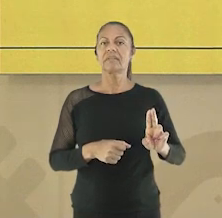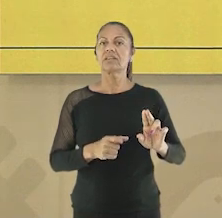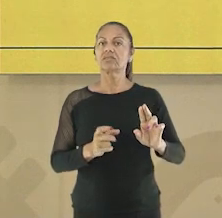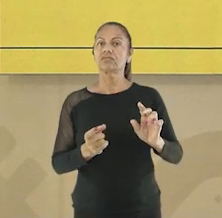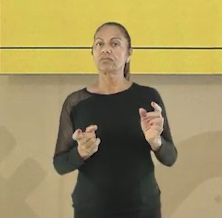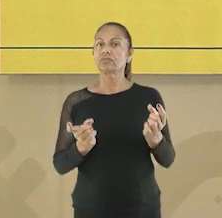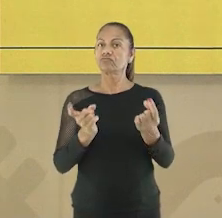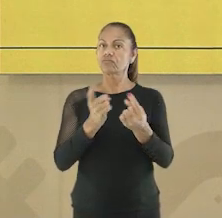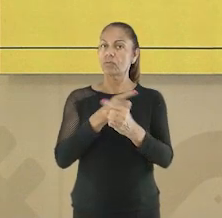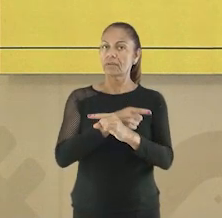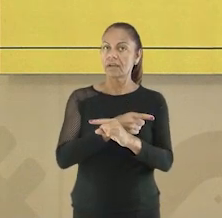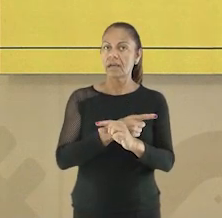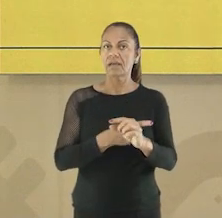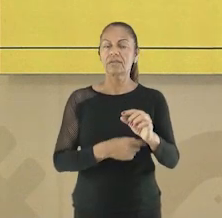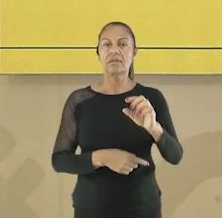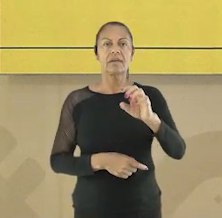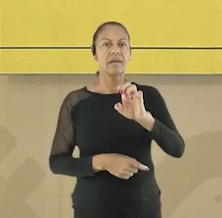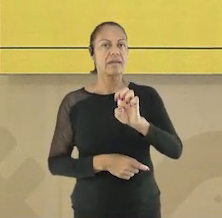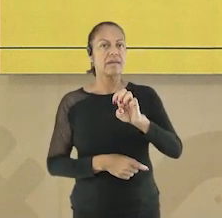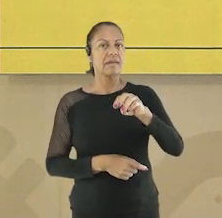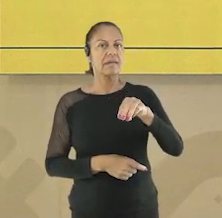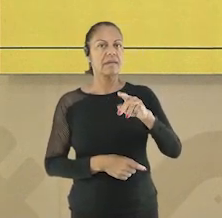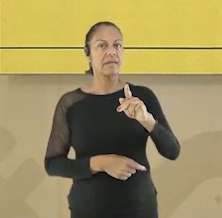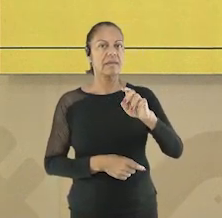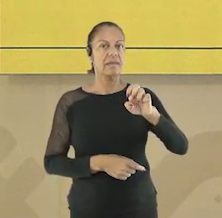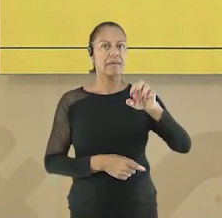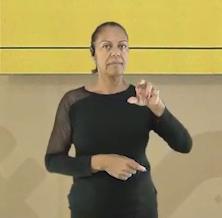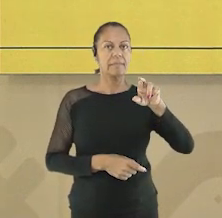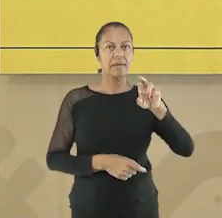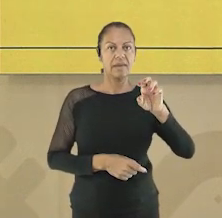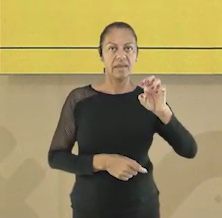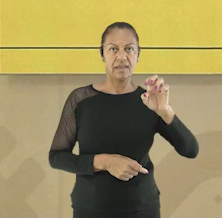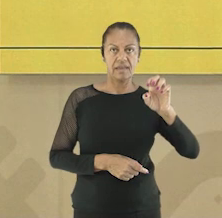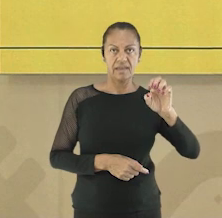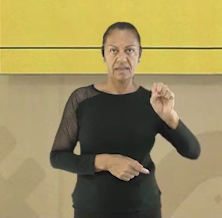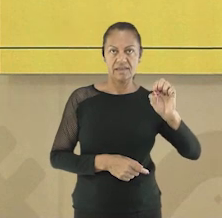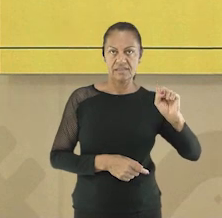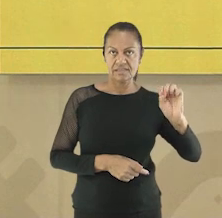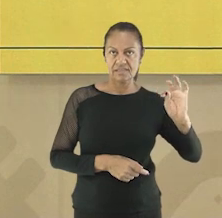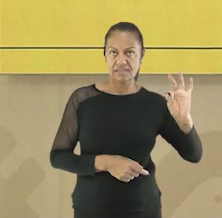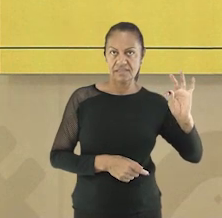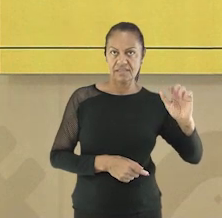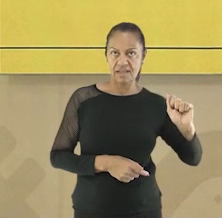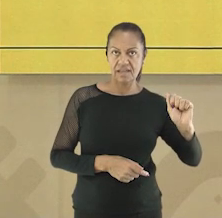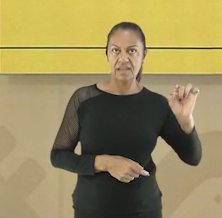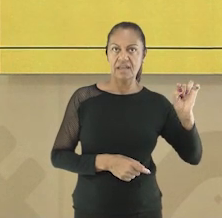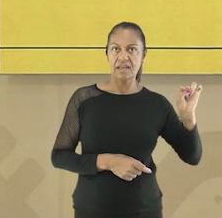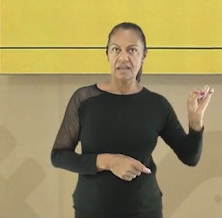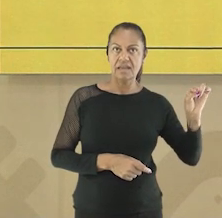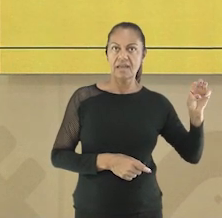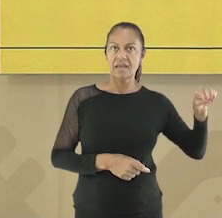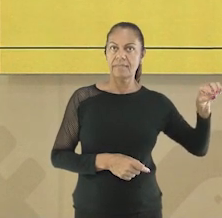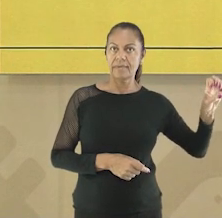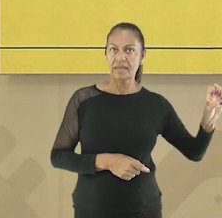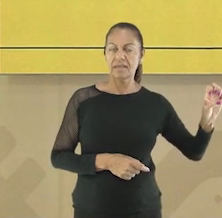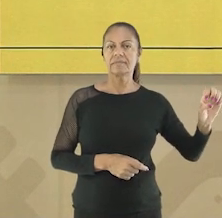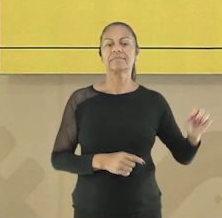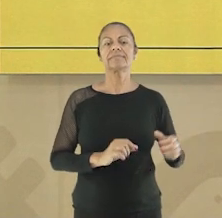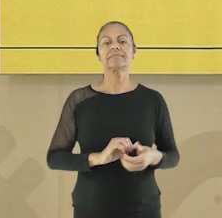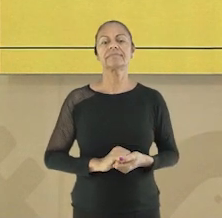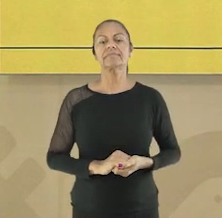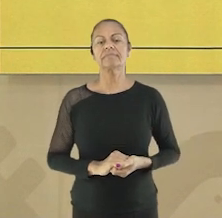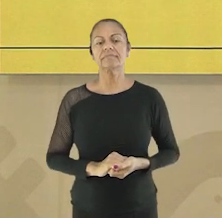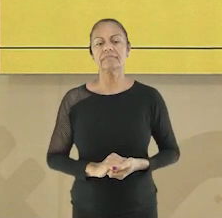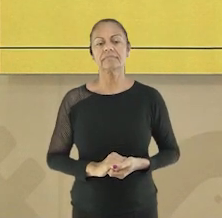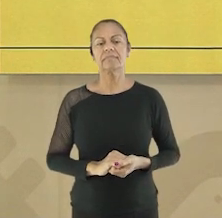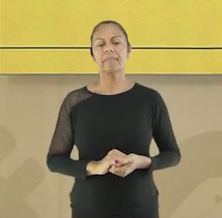ênclise. Seria assim, empresta-me um lápis. Agora, vocês podem se perguntar, o que as regras